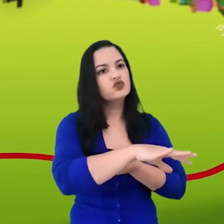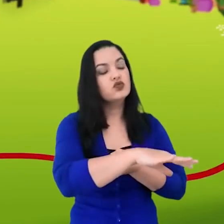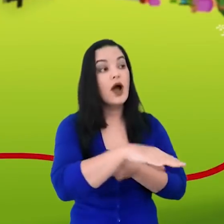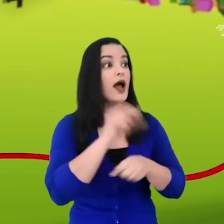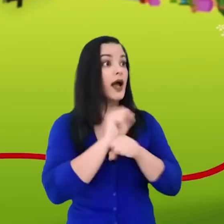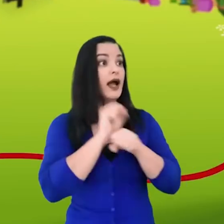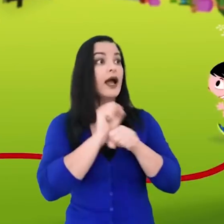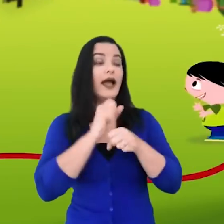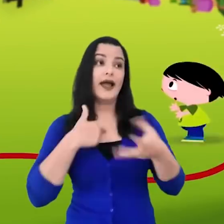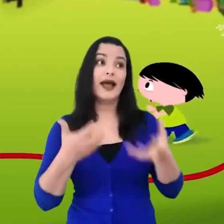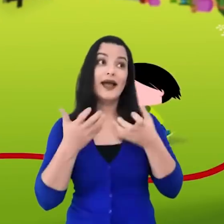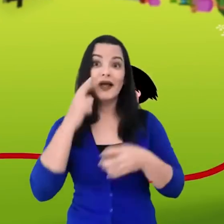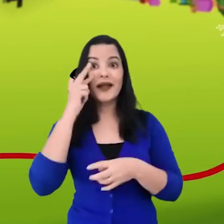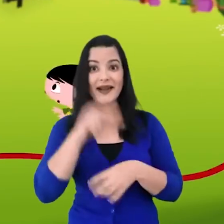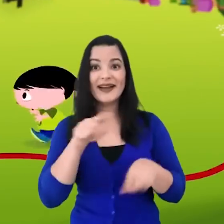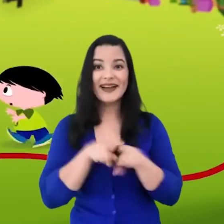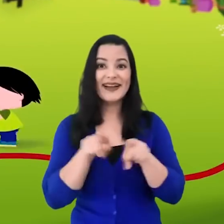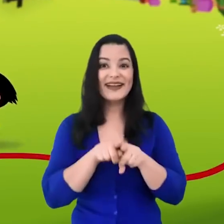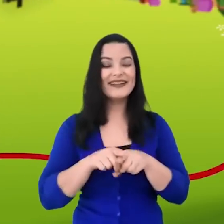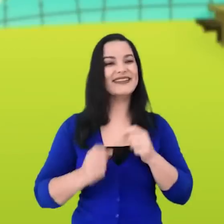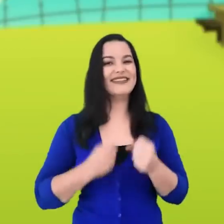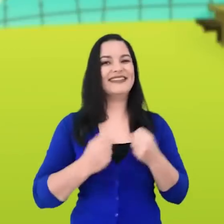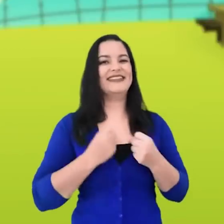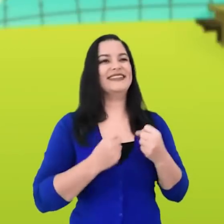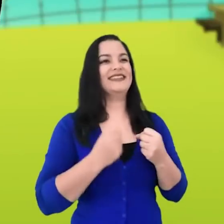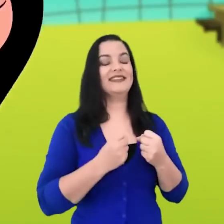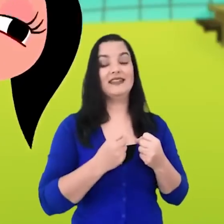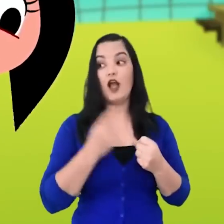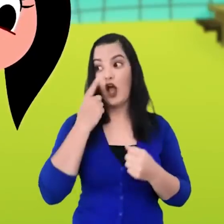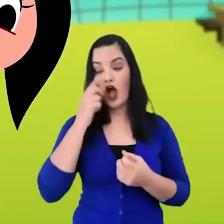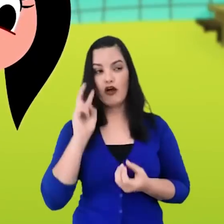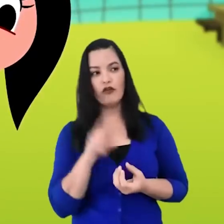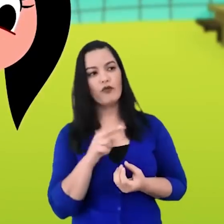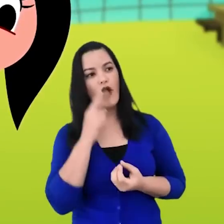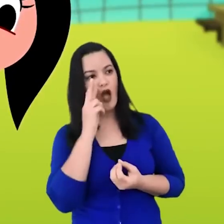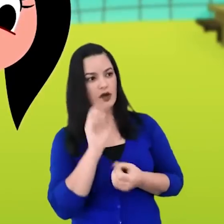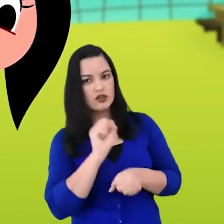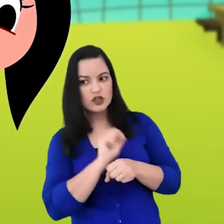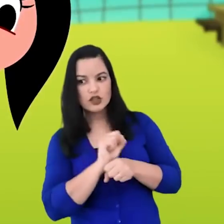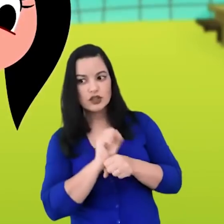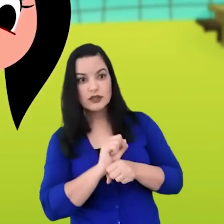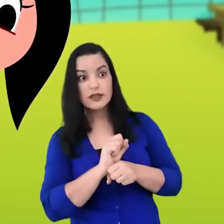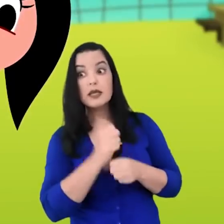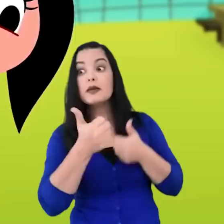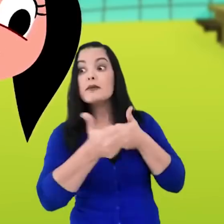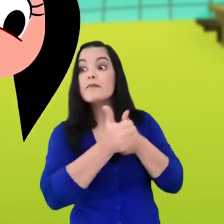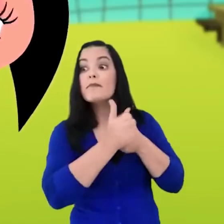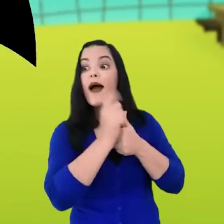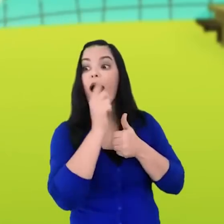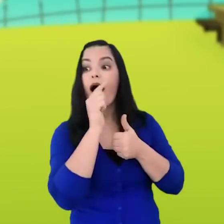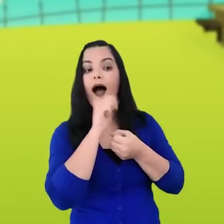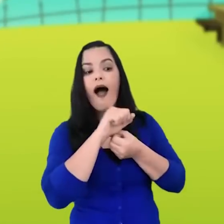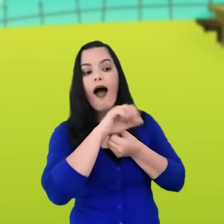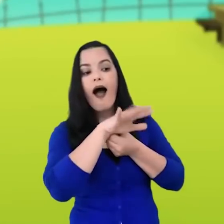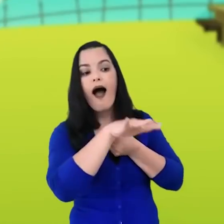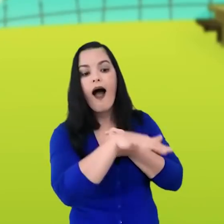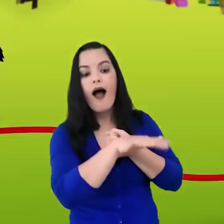Espera! Eu também quero ver o arco-íris. Vai aparecer por aqui, ó. Perto da água e do